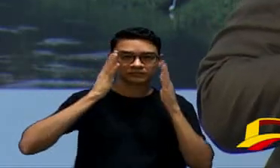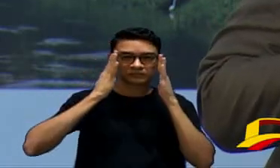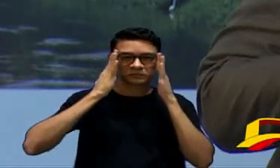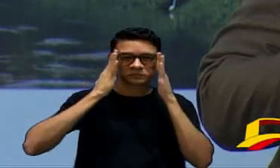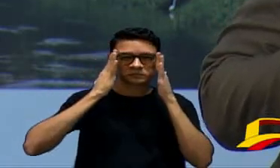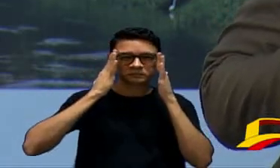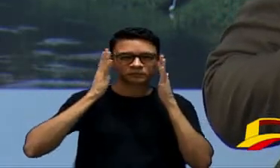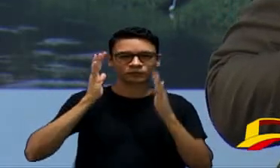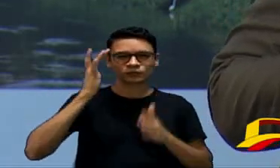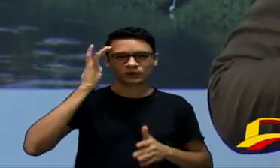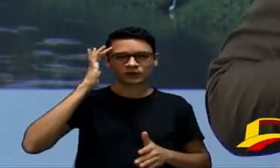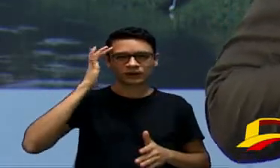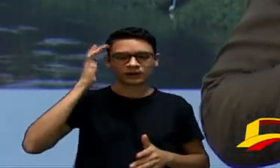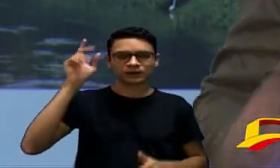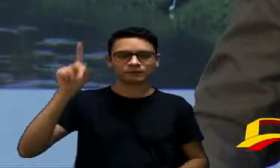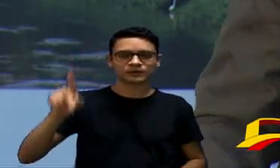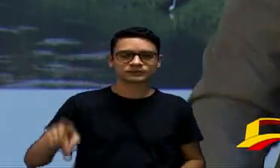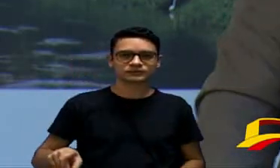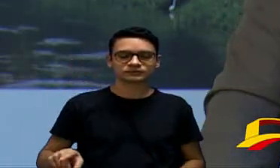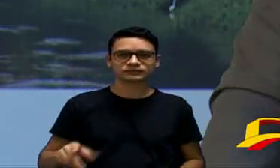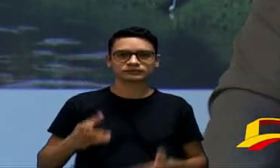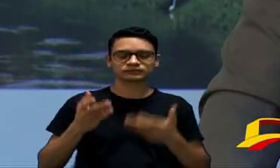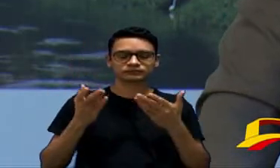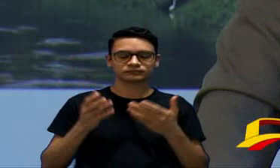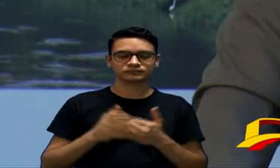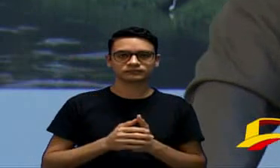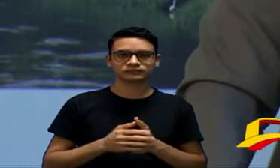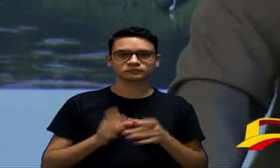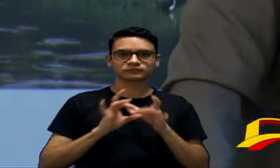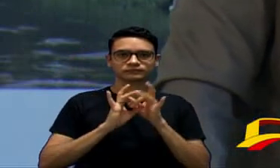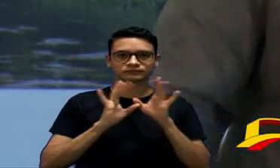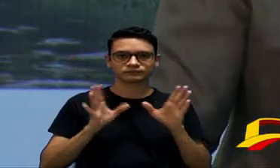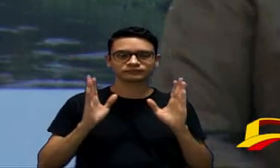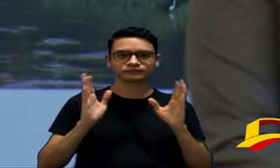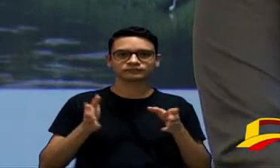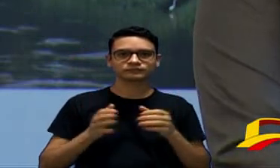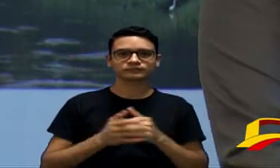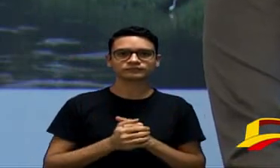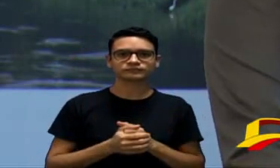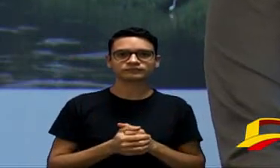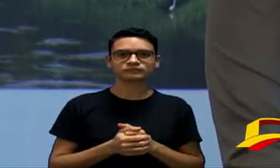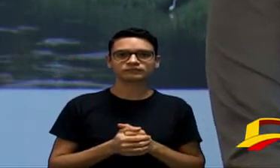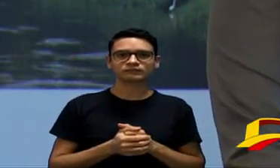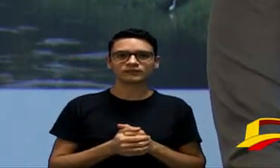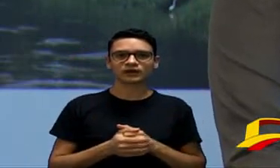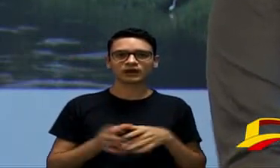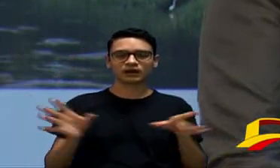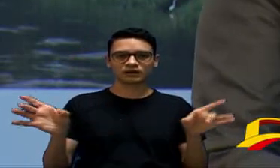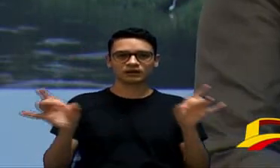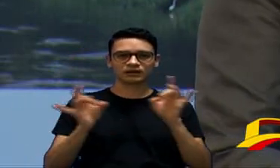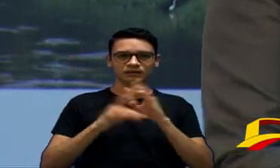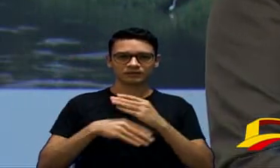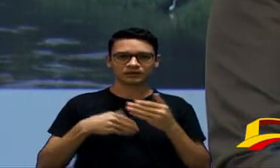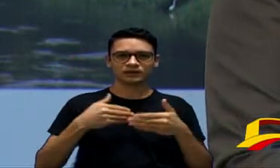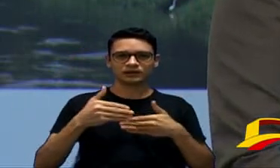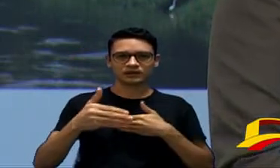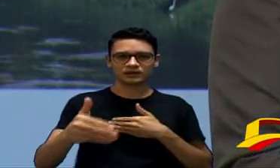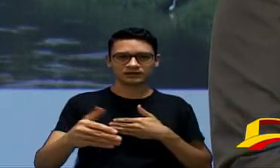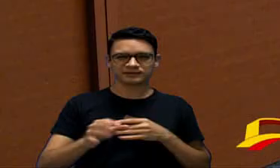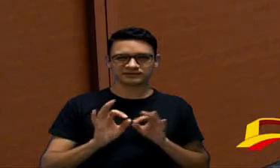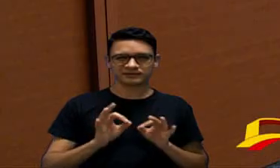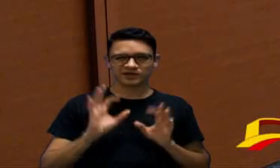que... Presidente. Está aberto? Já está aberto, vereador. Vai acabar essa farra, né,